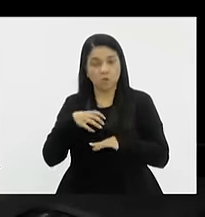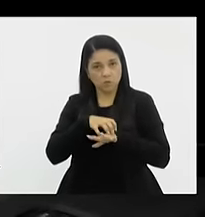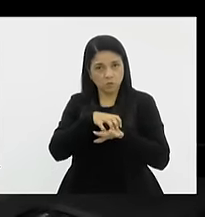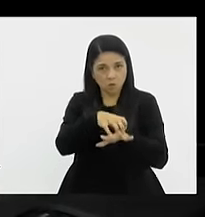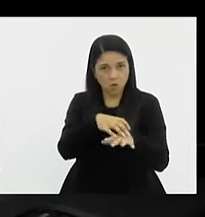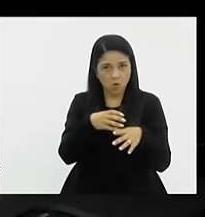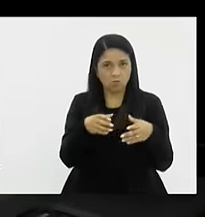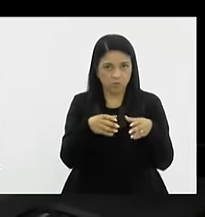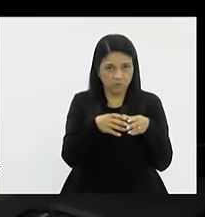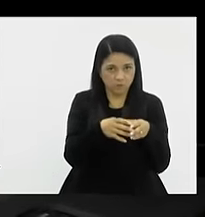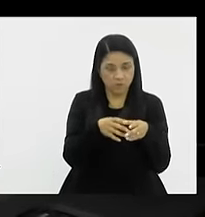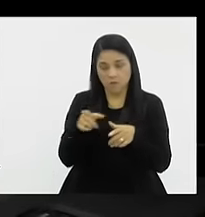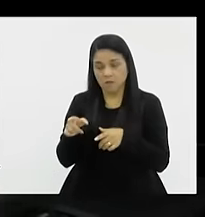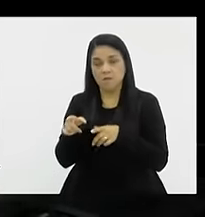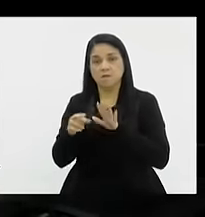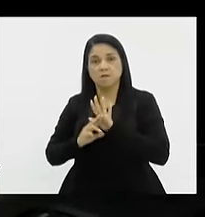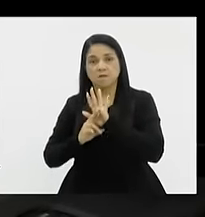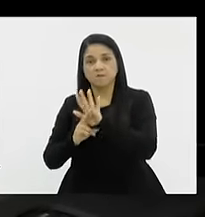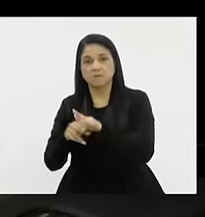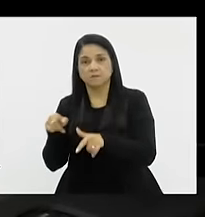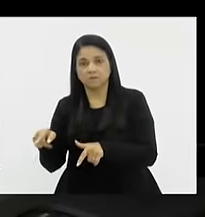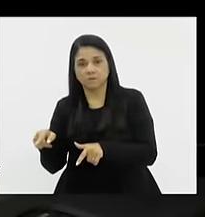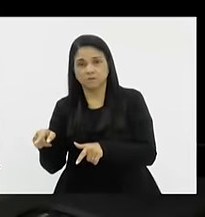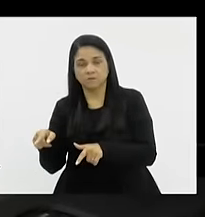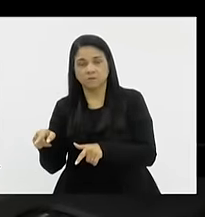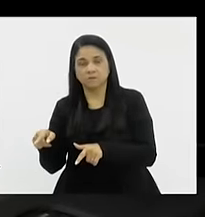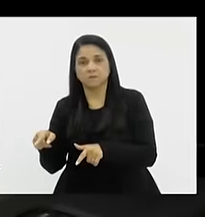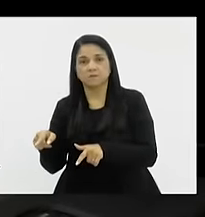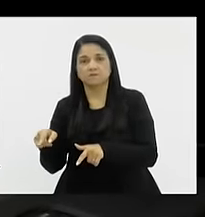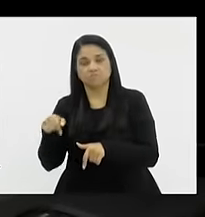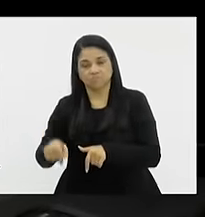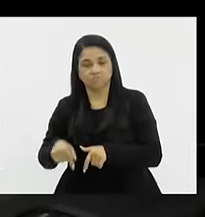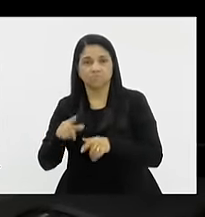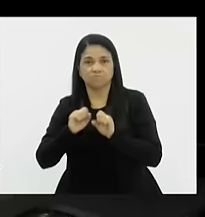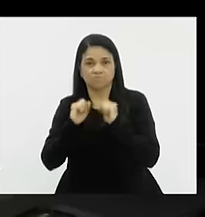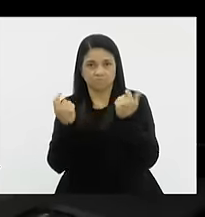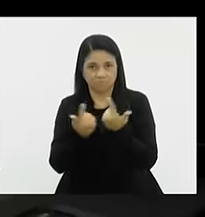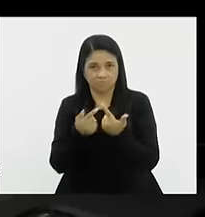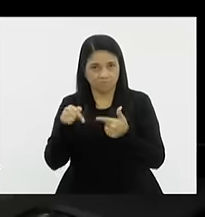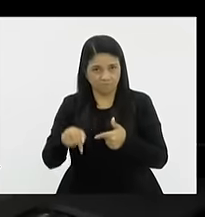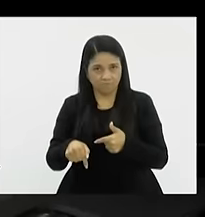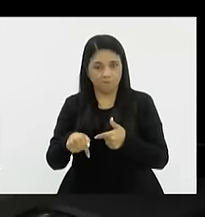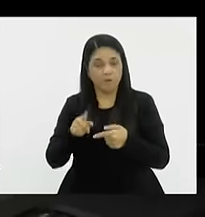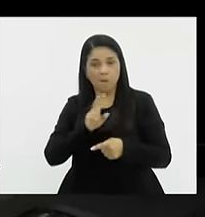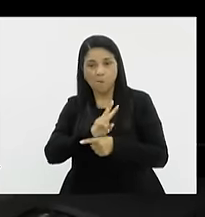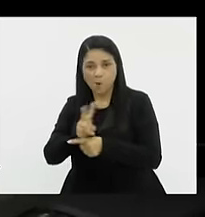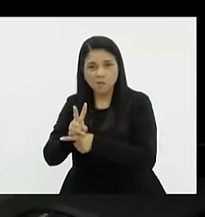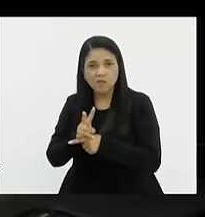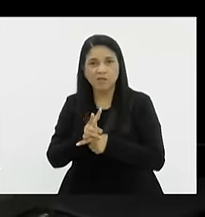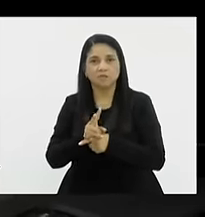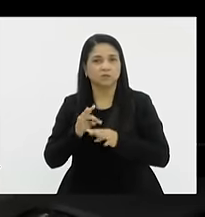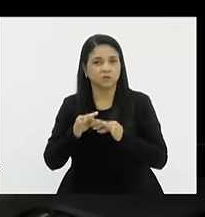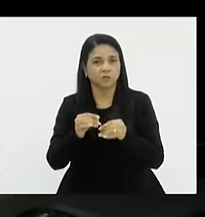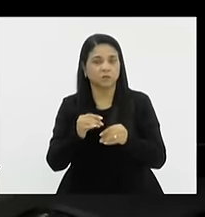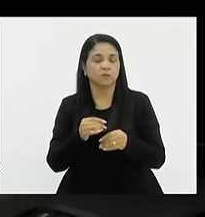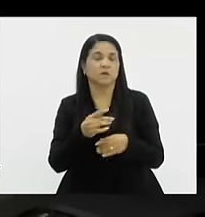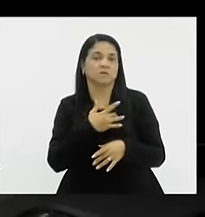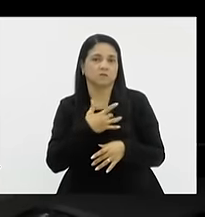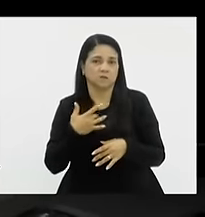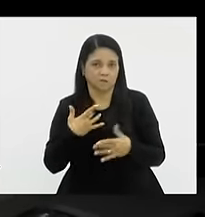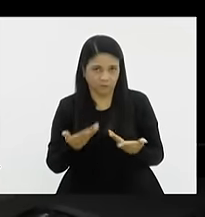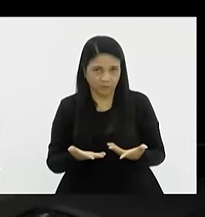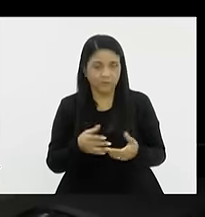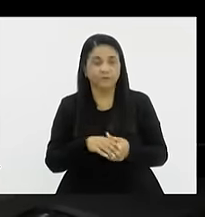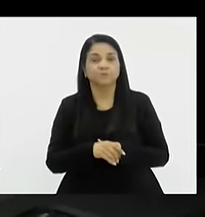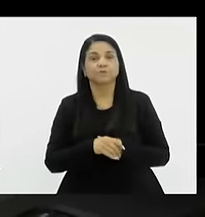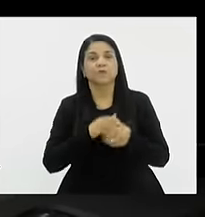representante do Mamão nessa casa, porque ele coordena toda e protege todo mundo, a nossa saúde, inclusive. Pode acender a luz aí. Eu